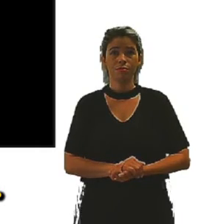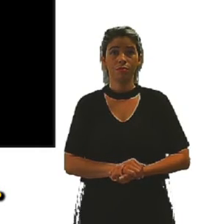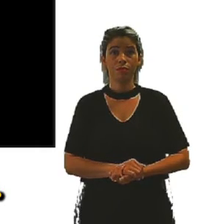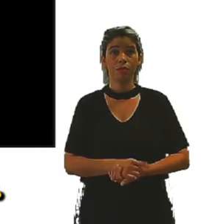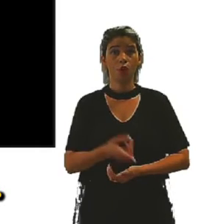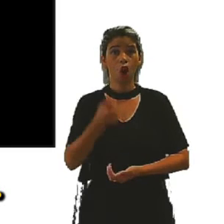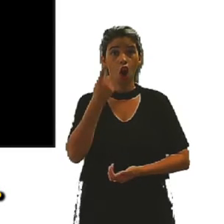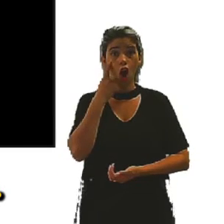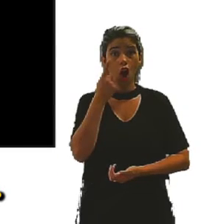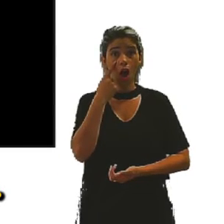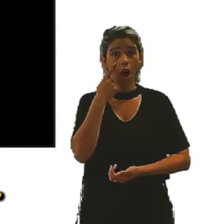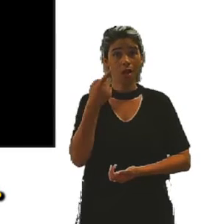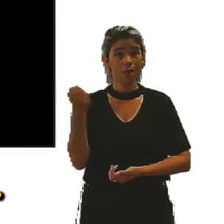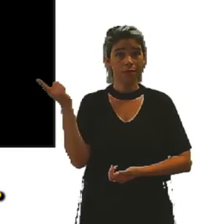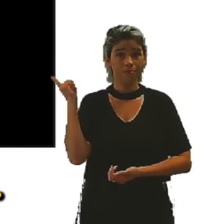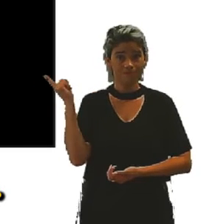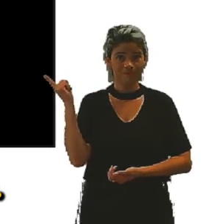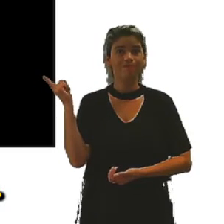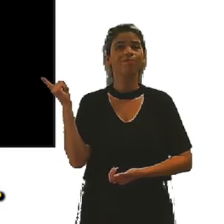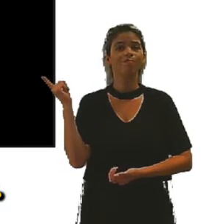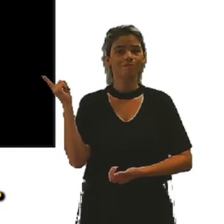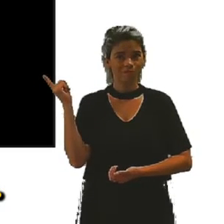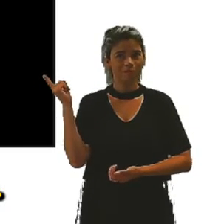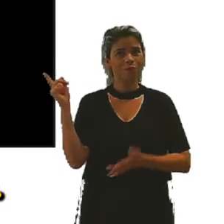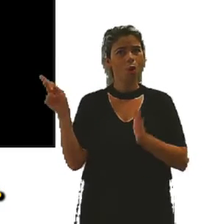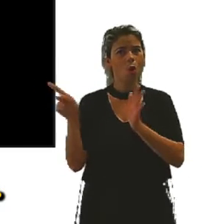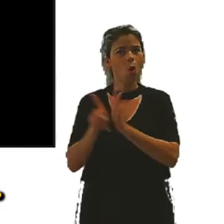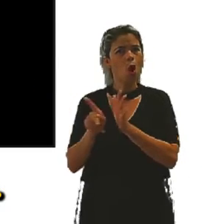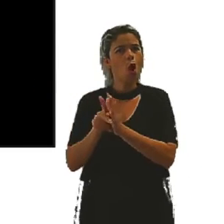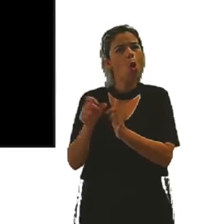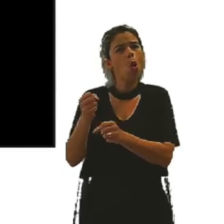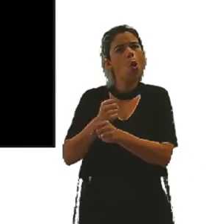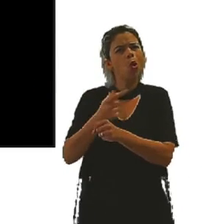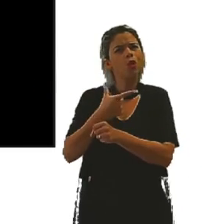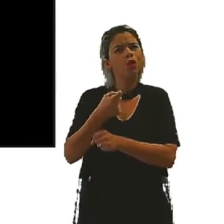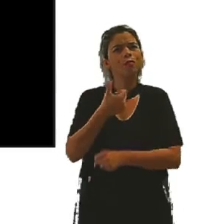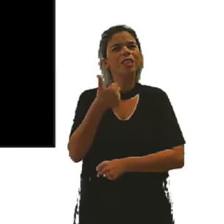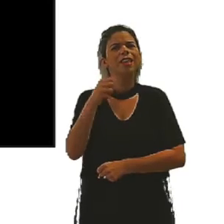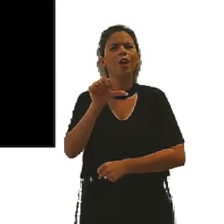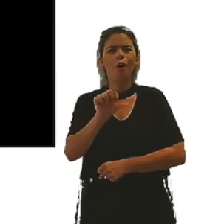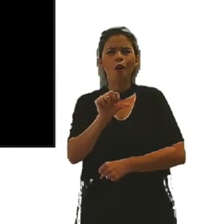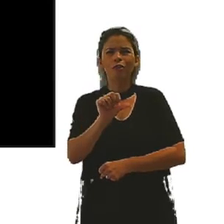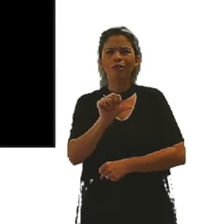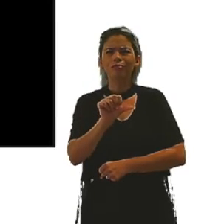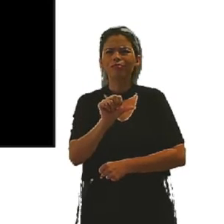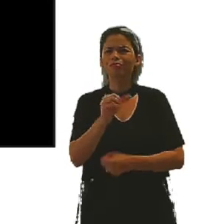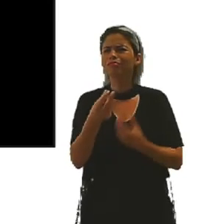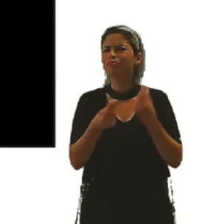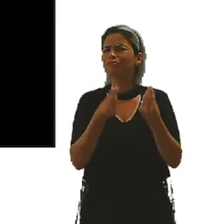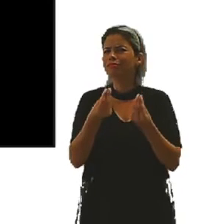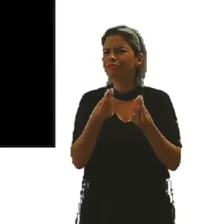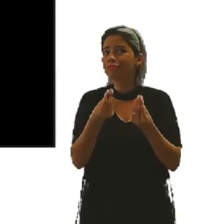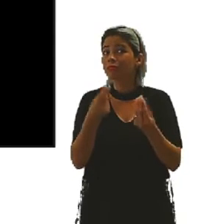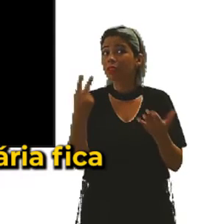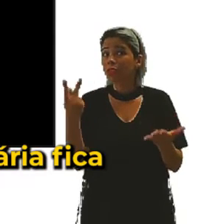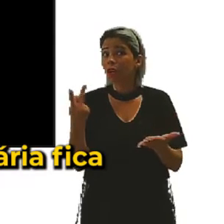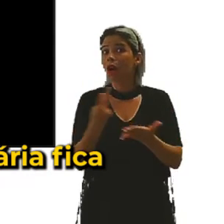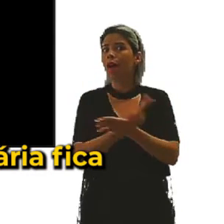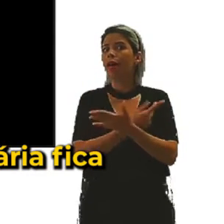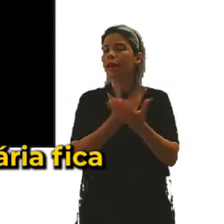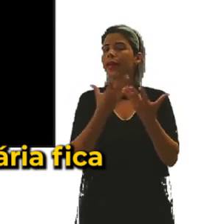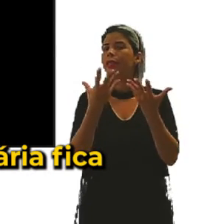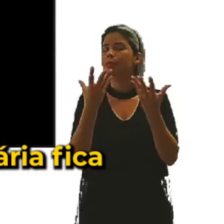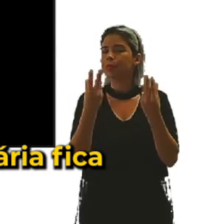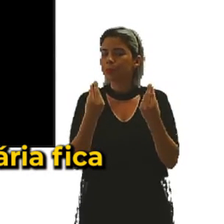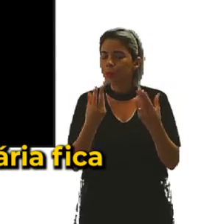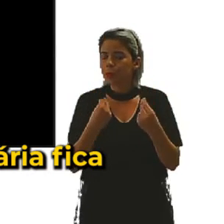Olhem lá em relação, então, em 2019, né? A ocorrência continua, então, a